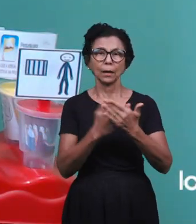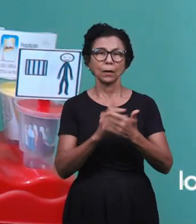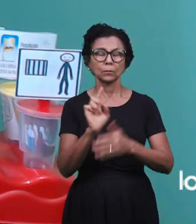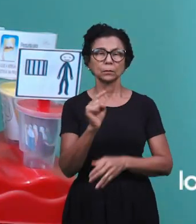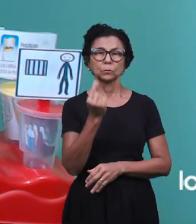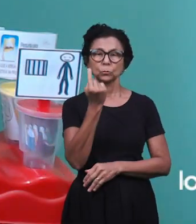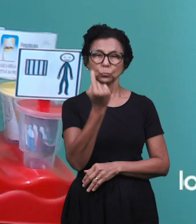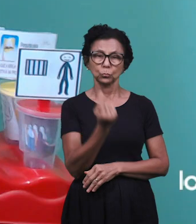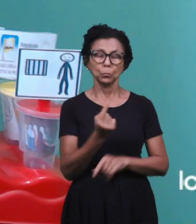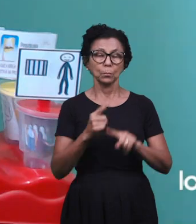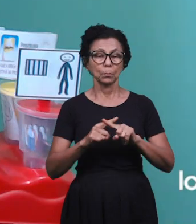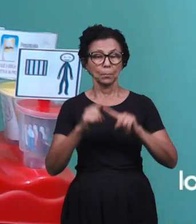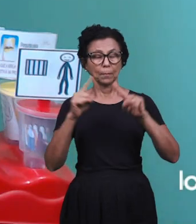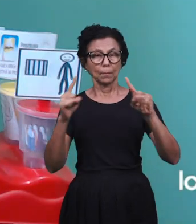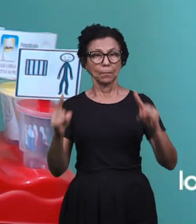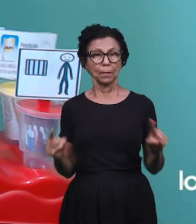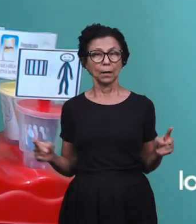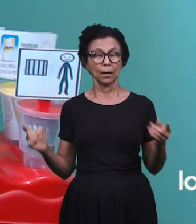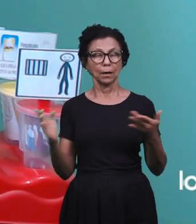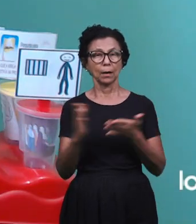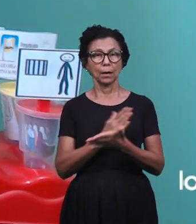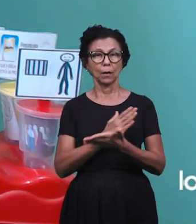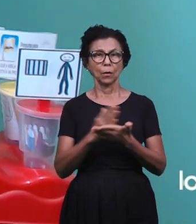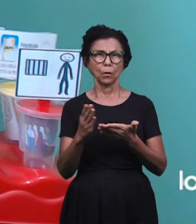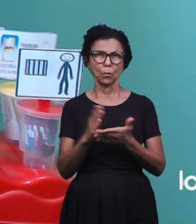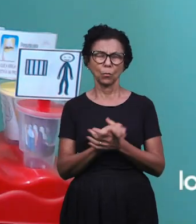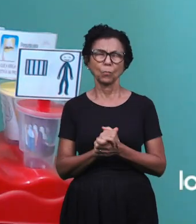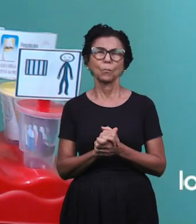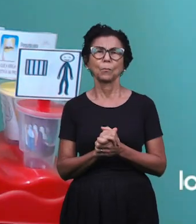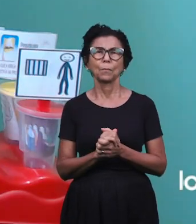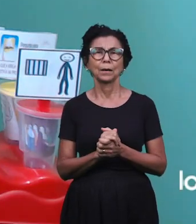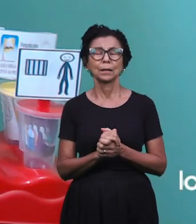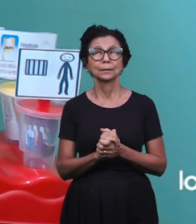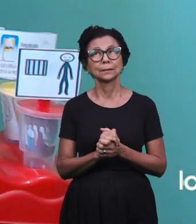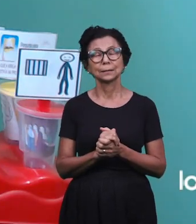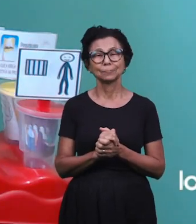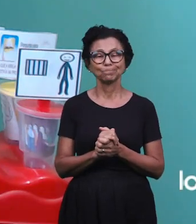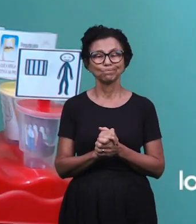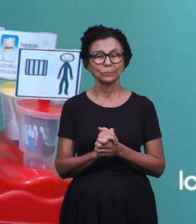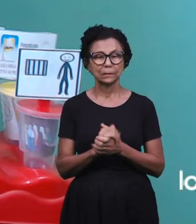só, porém, alguns elementos dessa aula, às vezes nós vamos